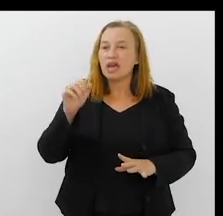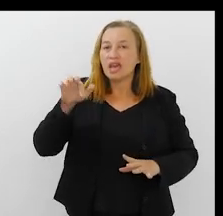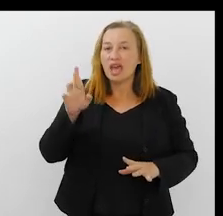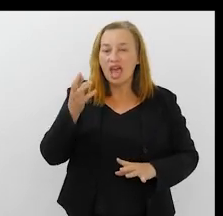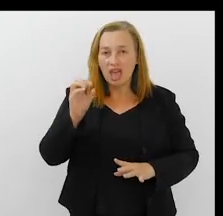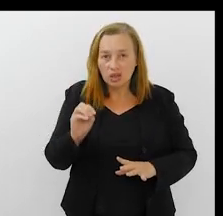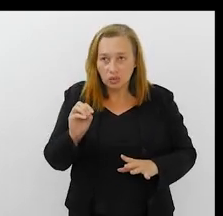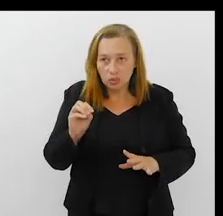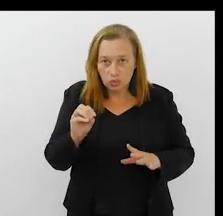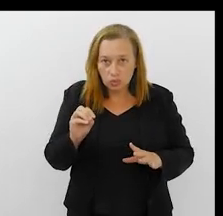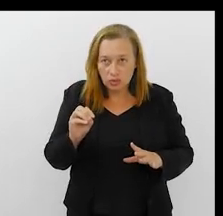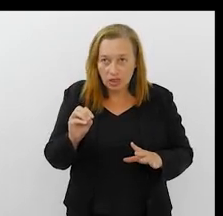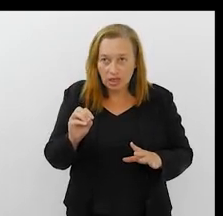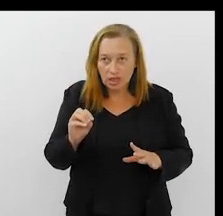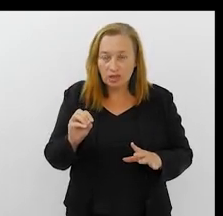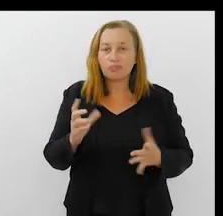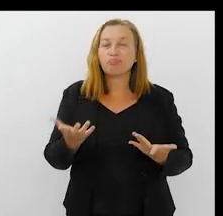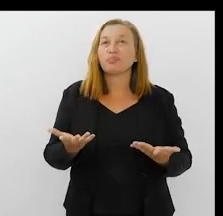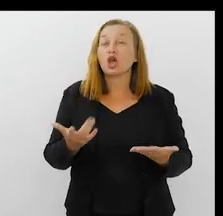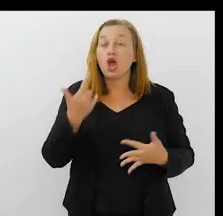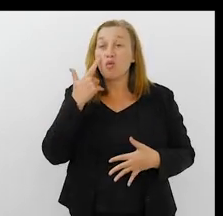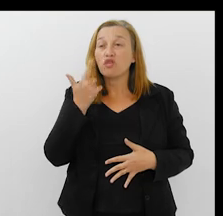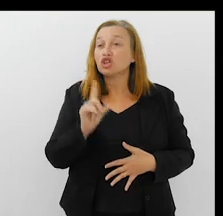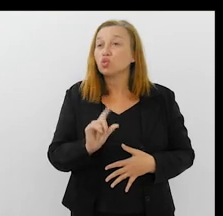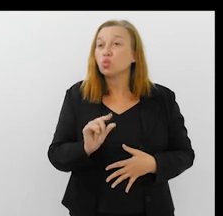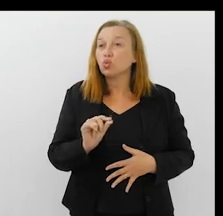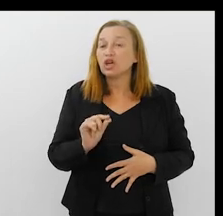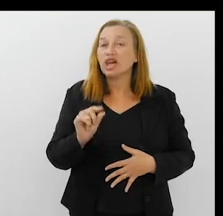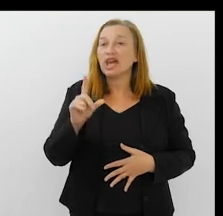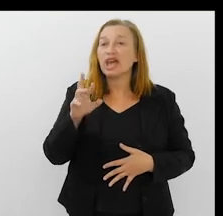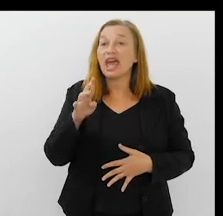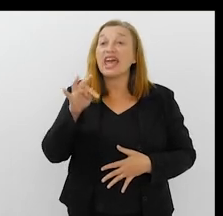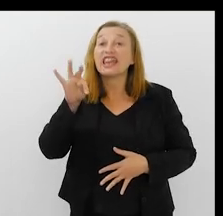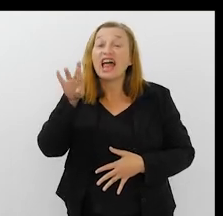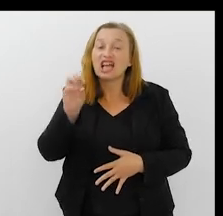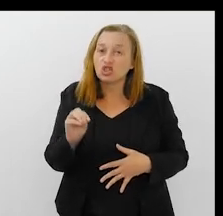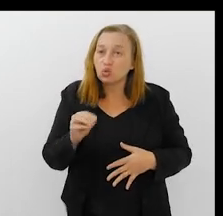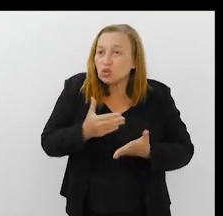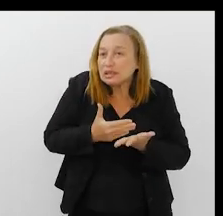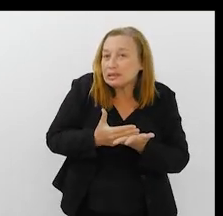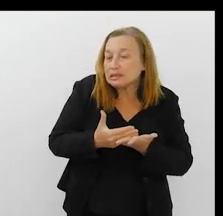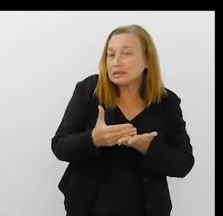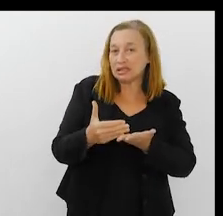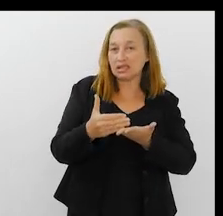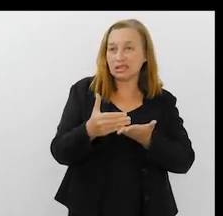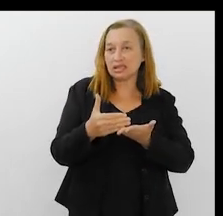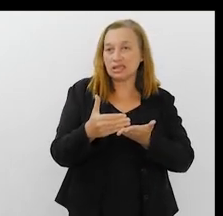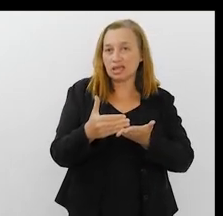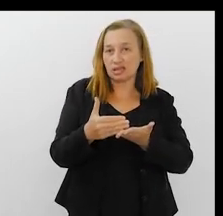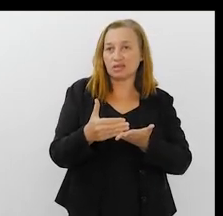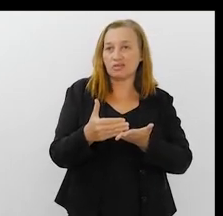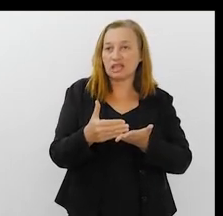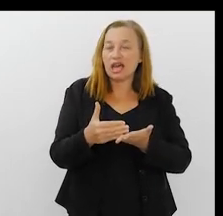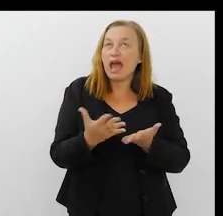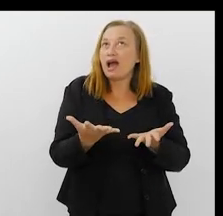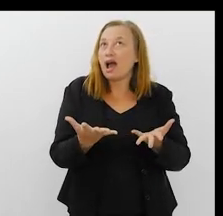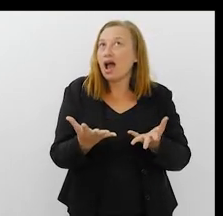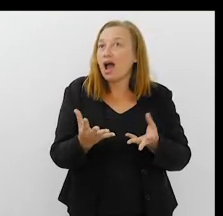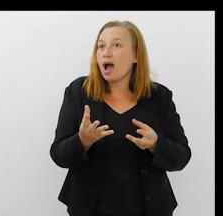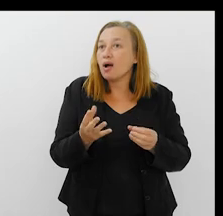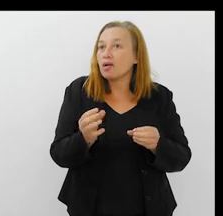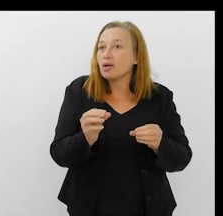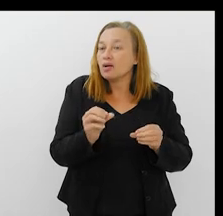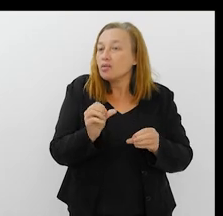Villa-Lobos, que ali eu vejo ali um Renato e Márcia começando a sair um